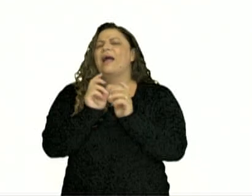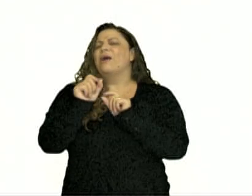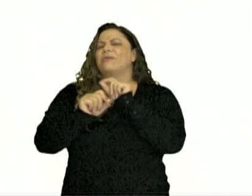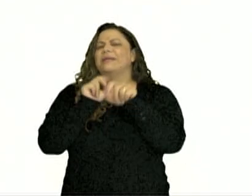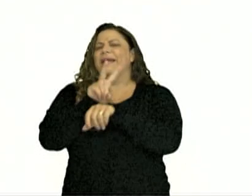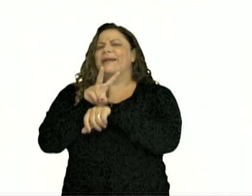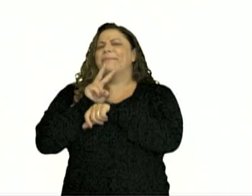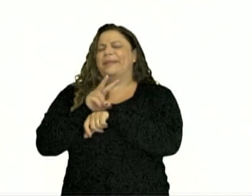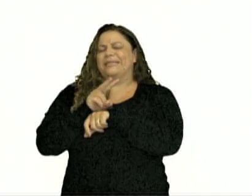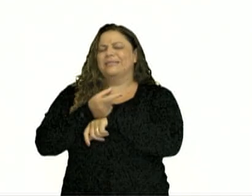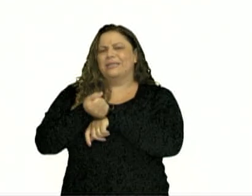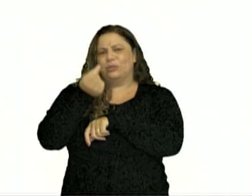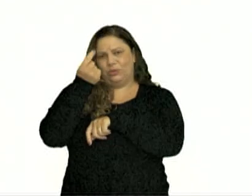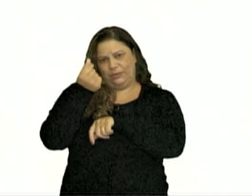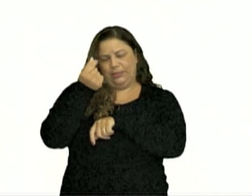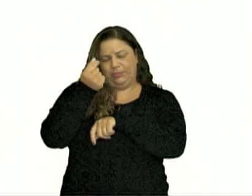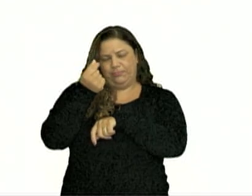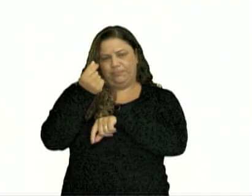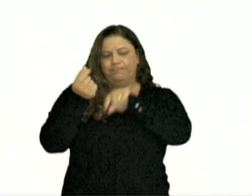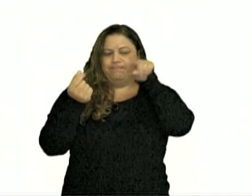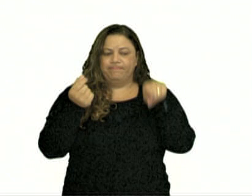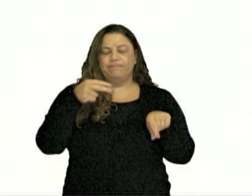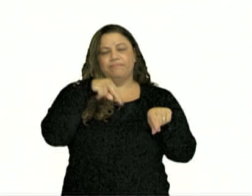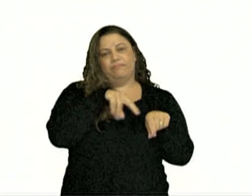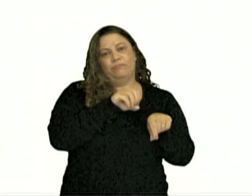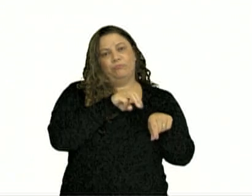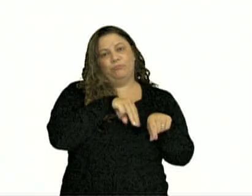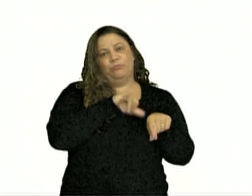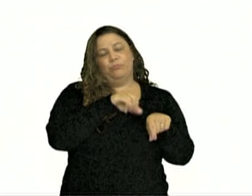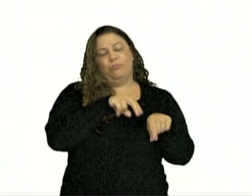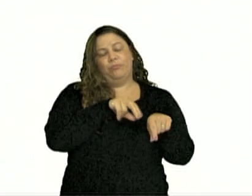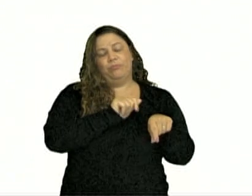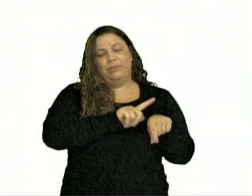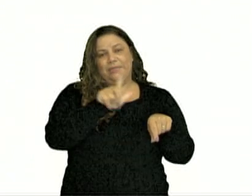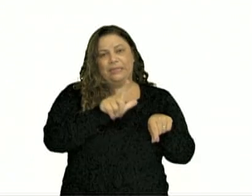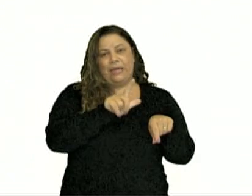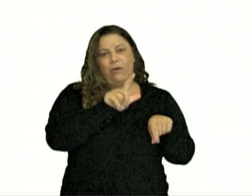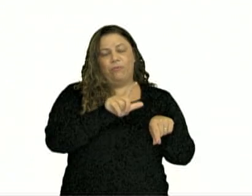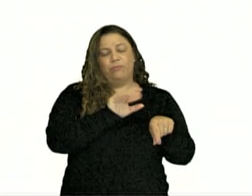uma financeira cobra uma taxa nominal de juros de